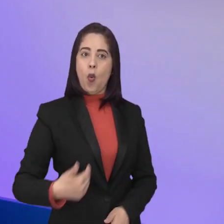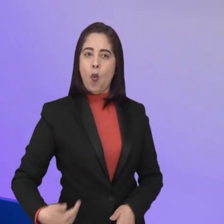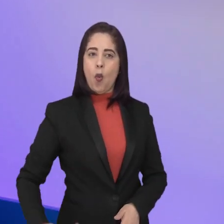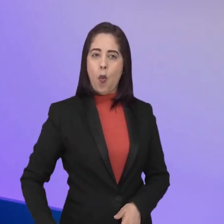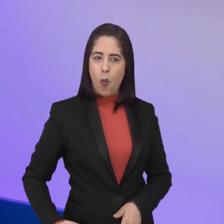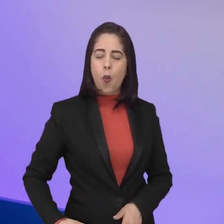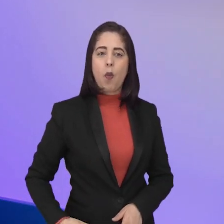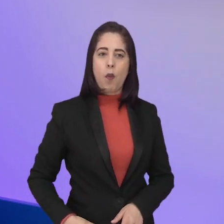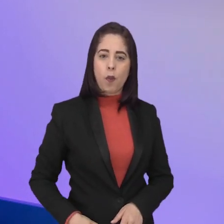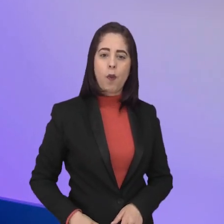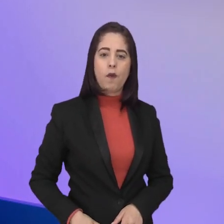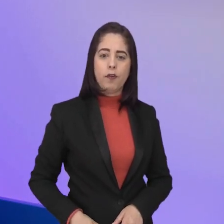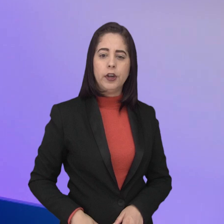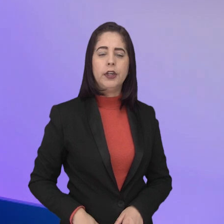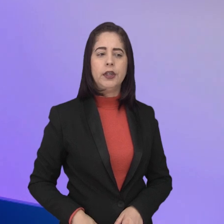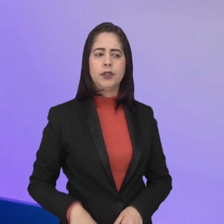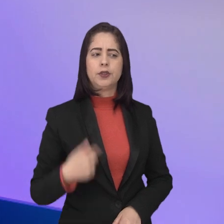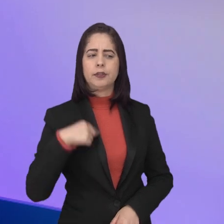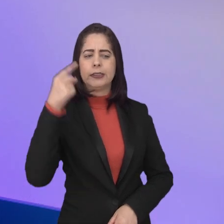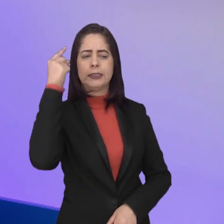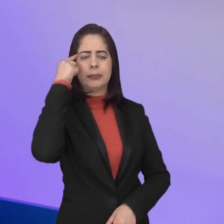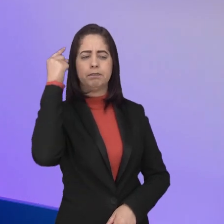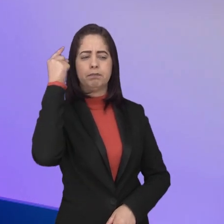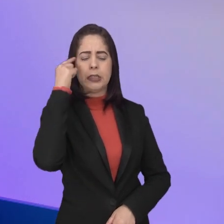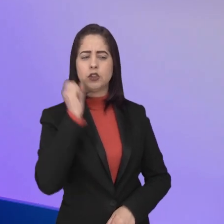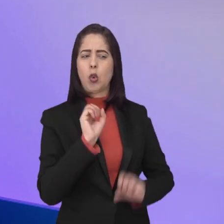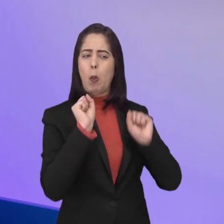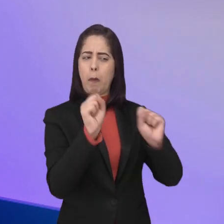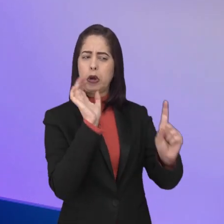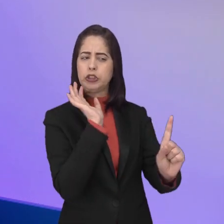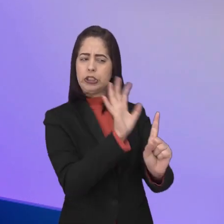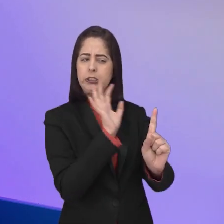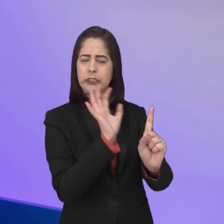sua capacidade de influenciar o resultado, né? Com